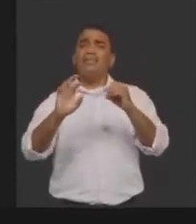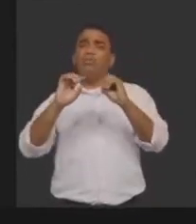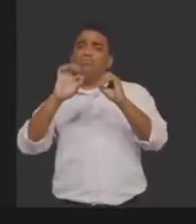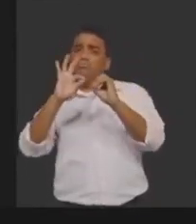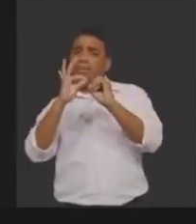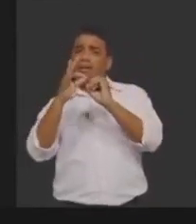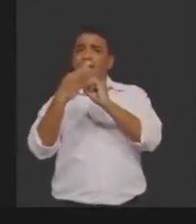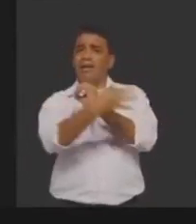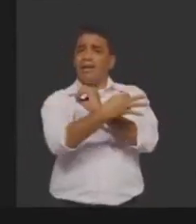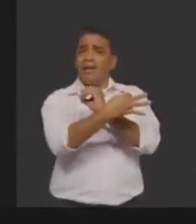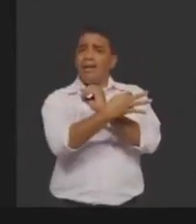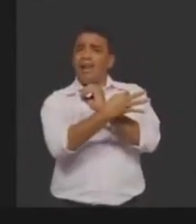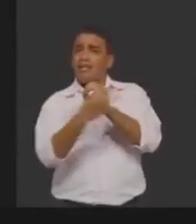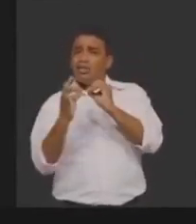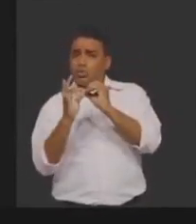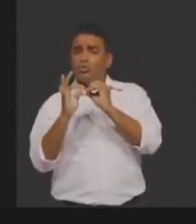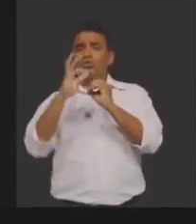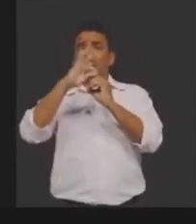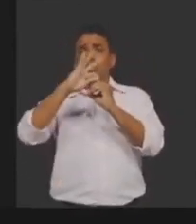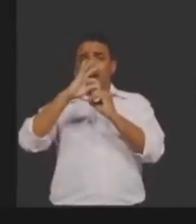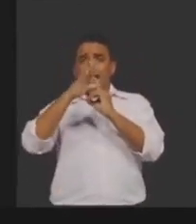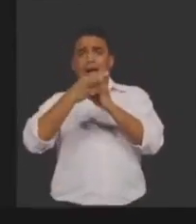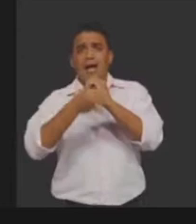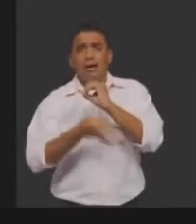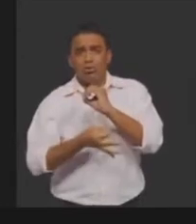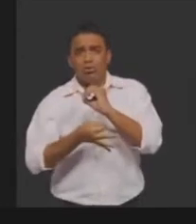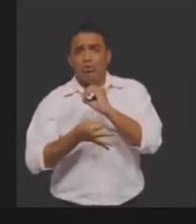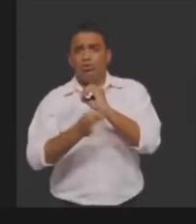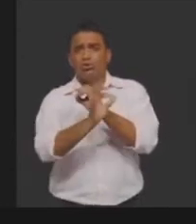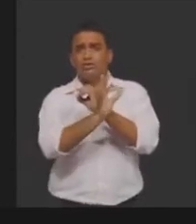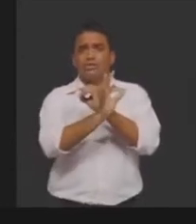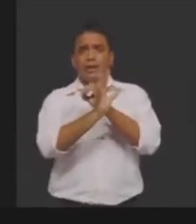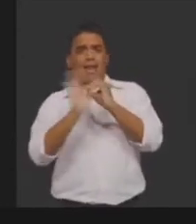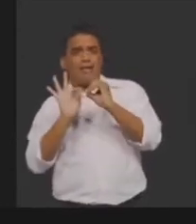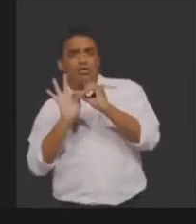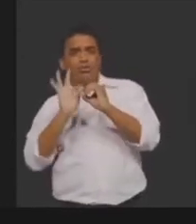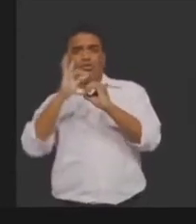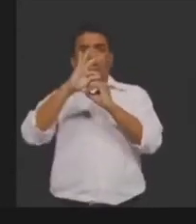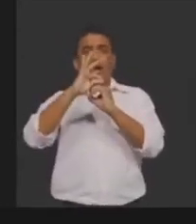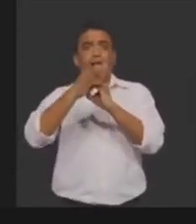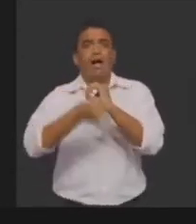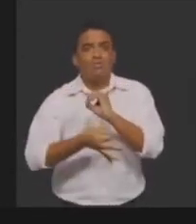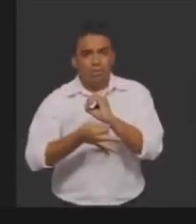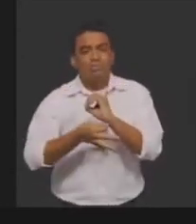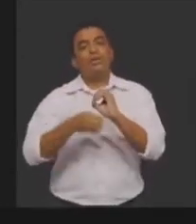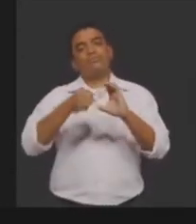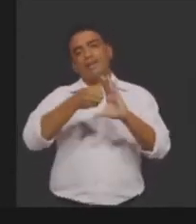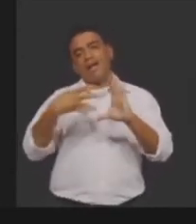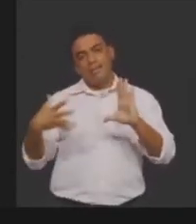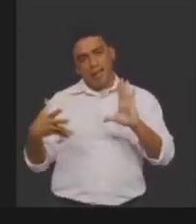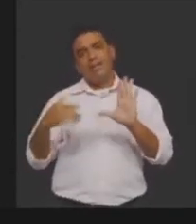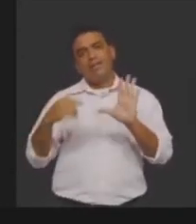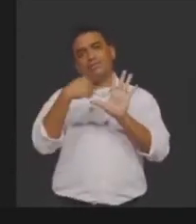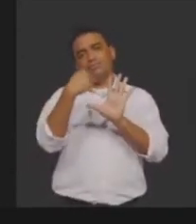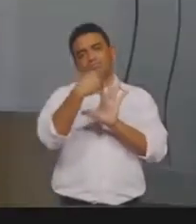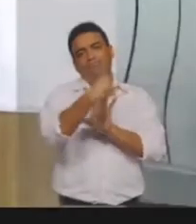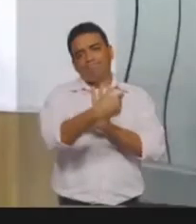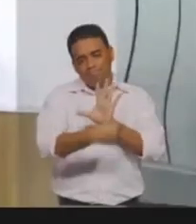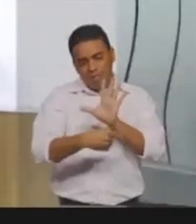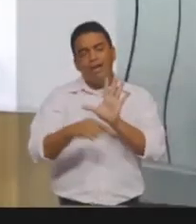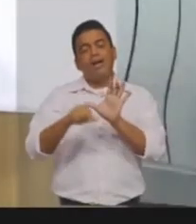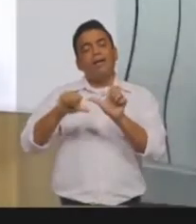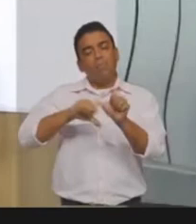altitude e vegetação. Então aqui são algumas das características ou fatores que vão influenciar no clima